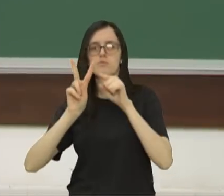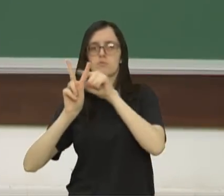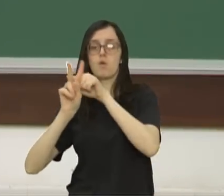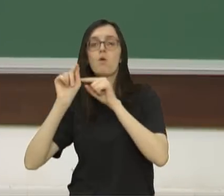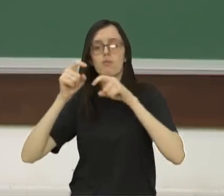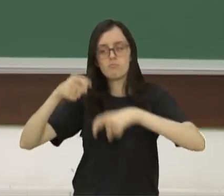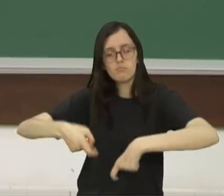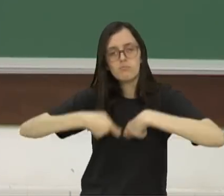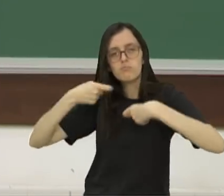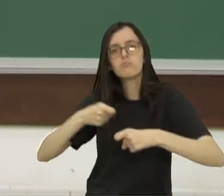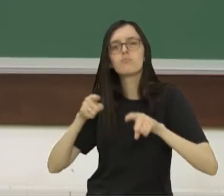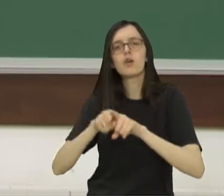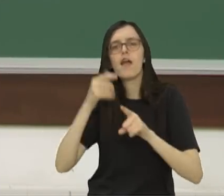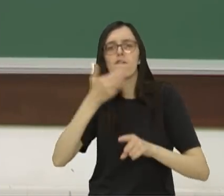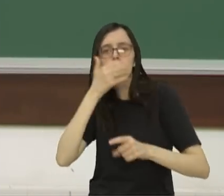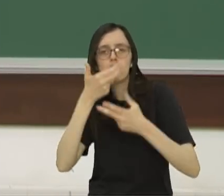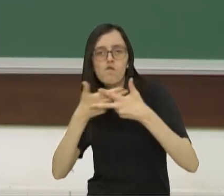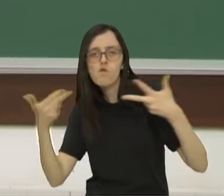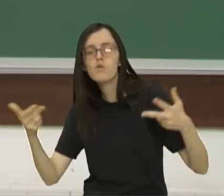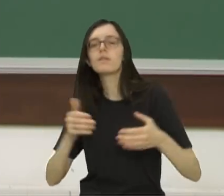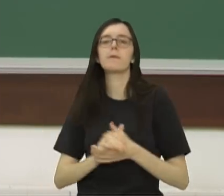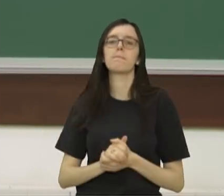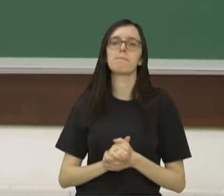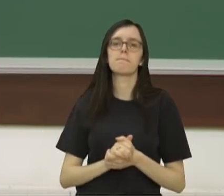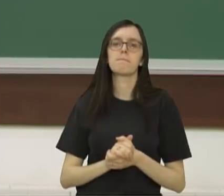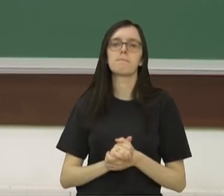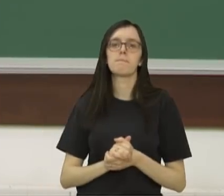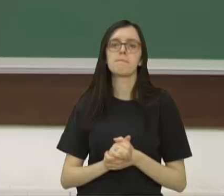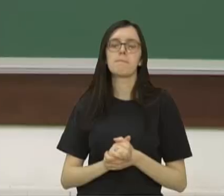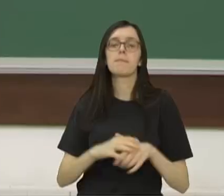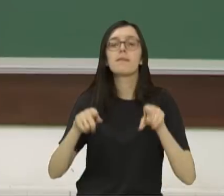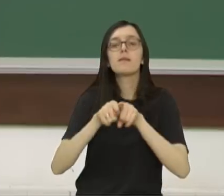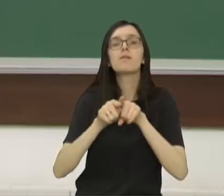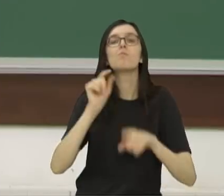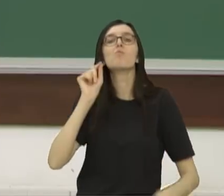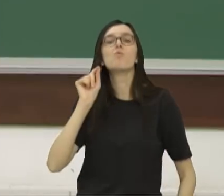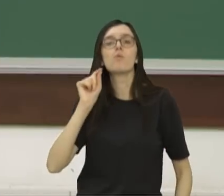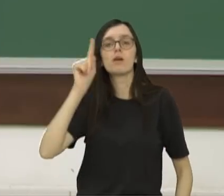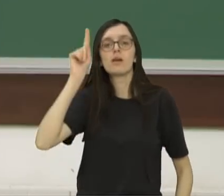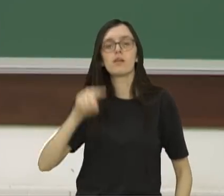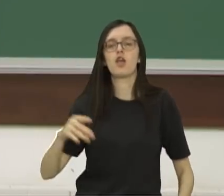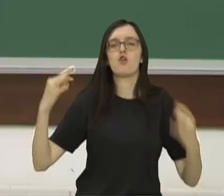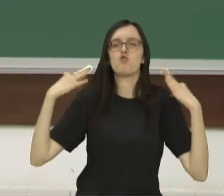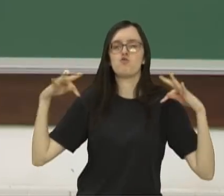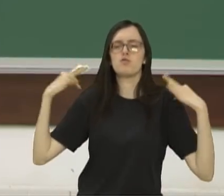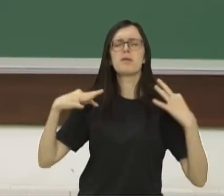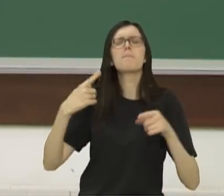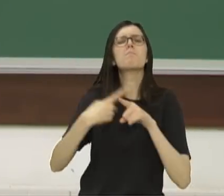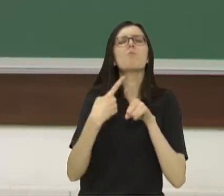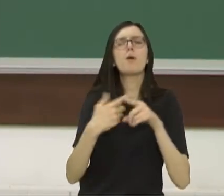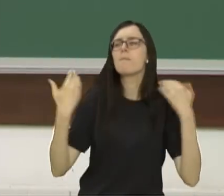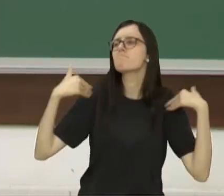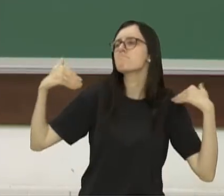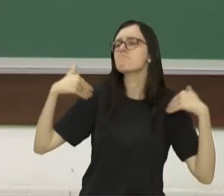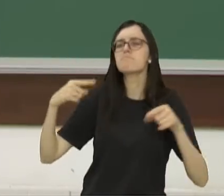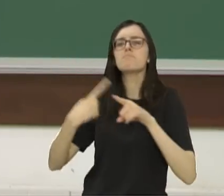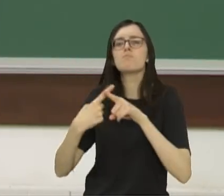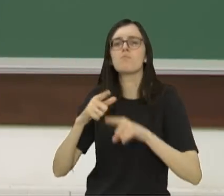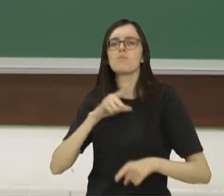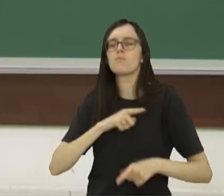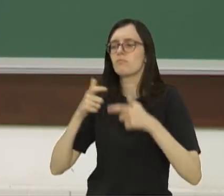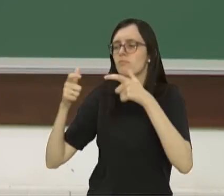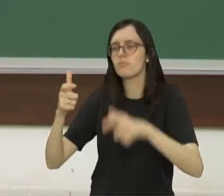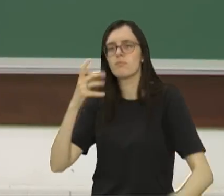ali ligada a frutas, né? Produção de frutas e também o turismo. Por quê? Porque ali nós temos ali